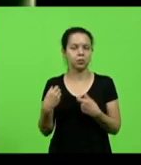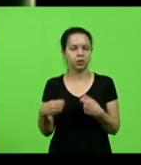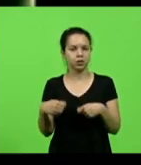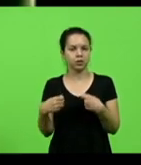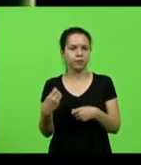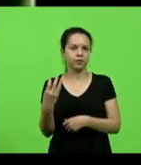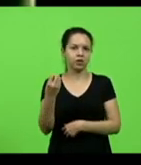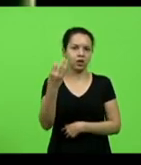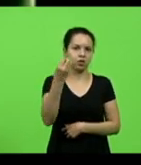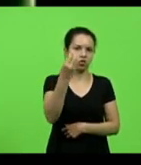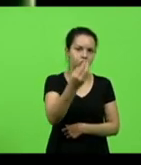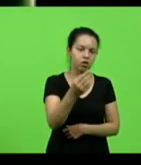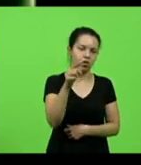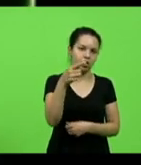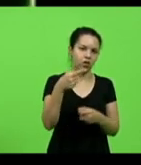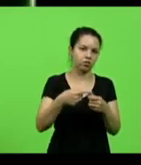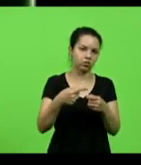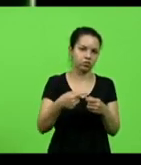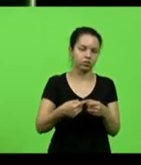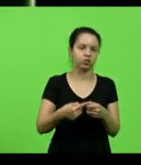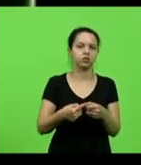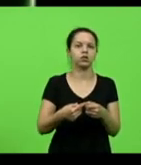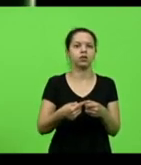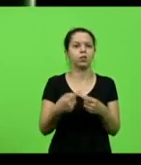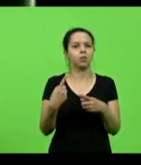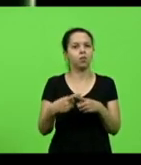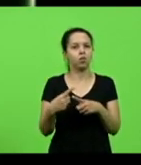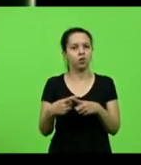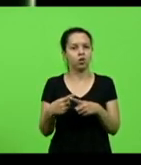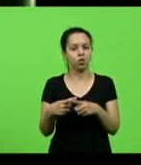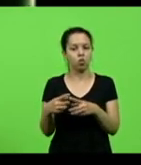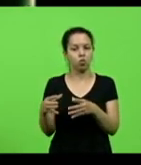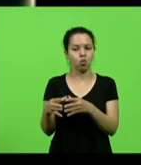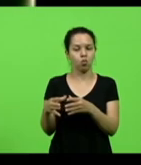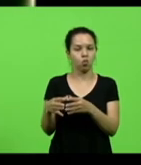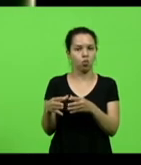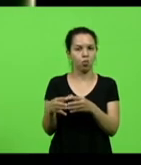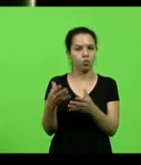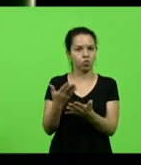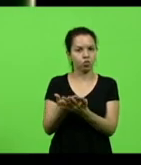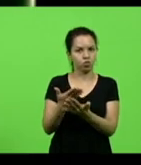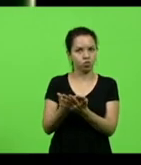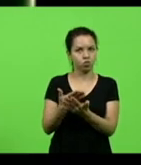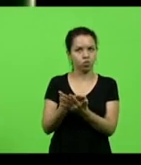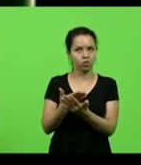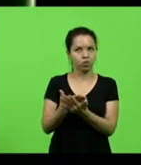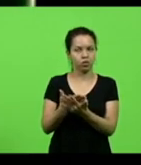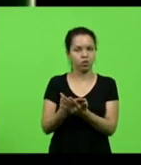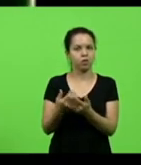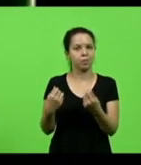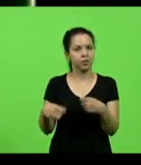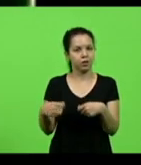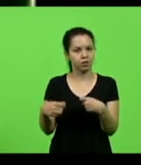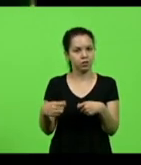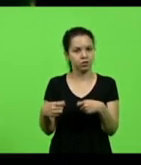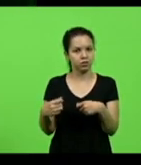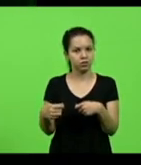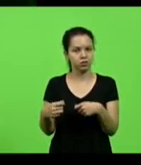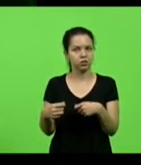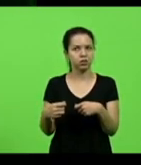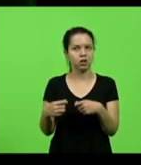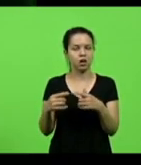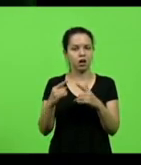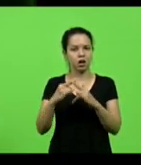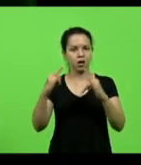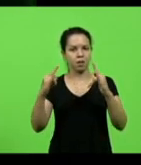Miguel porque aquele grupo de estudantes dela iria fazer um acampamento, ficar